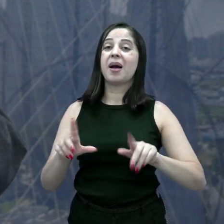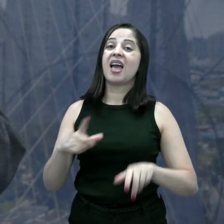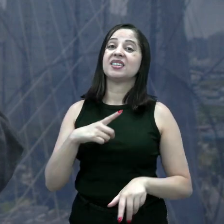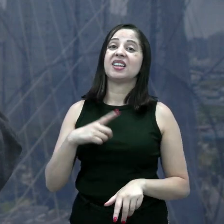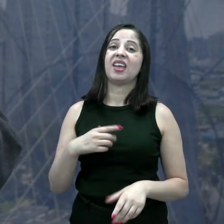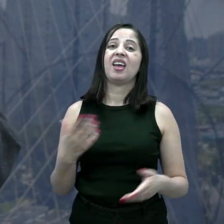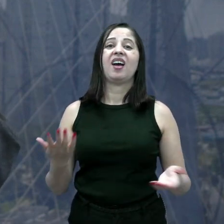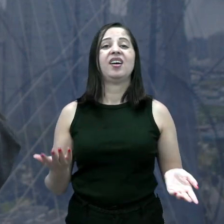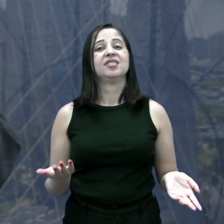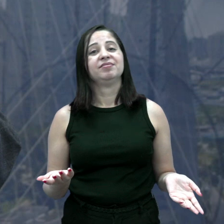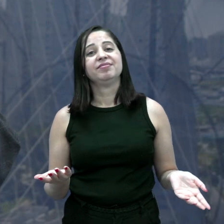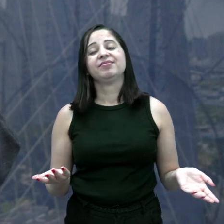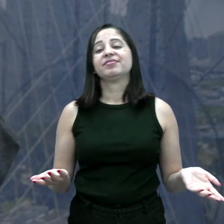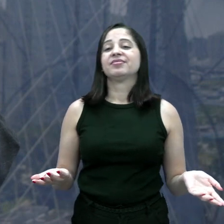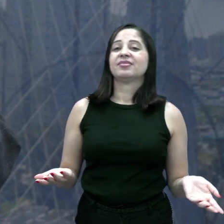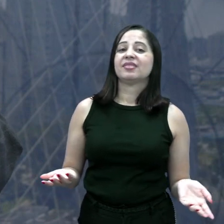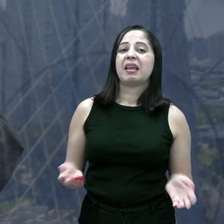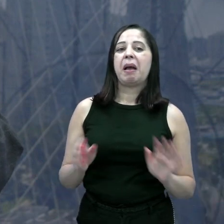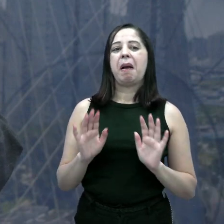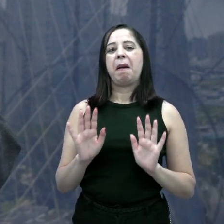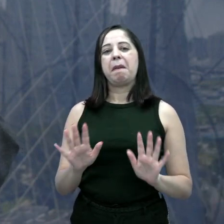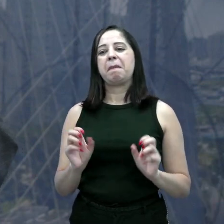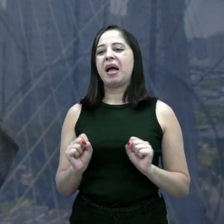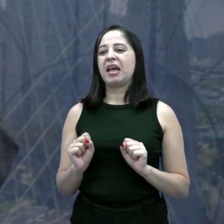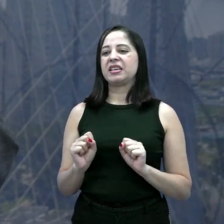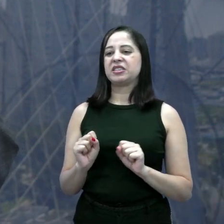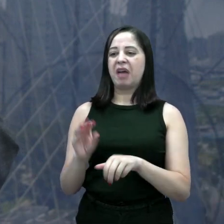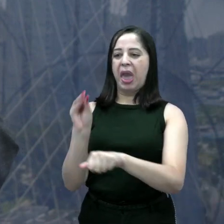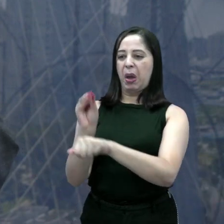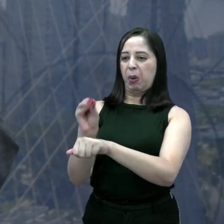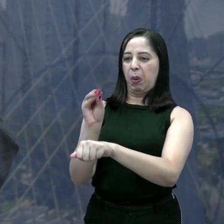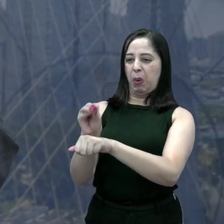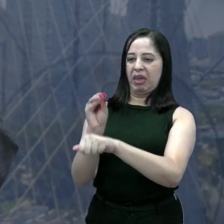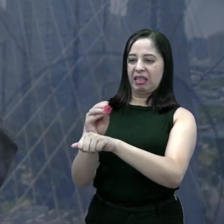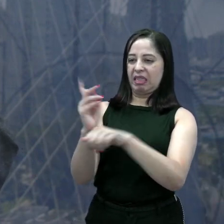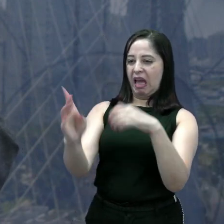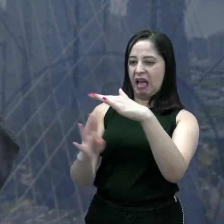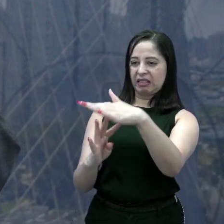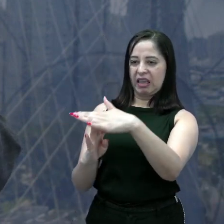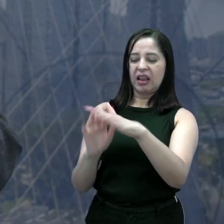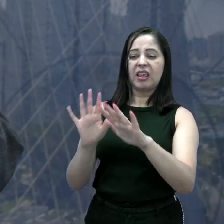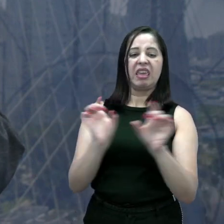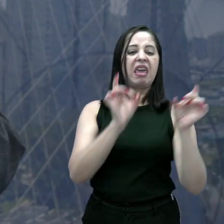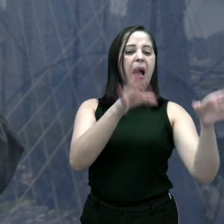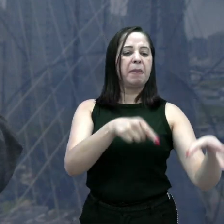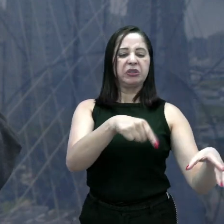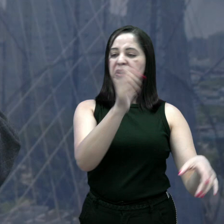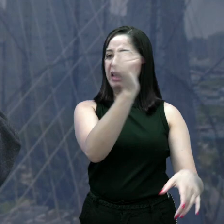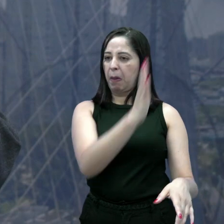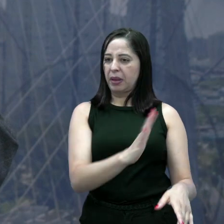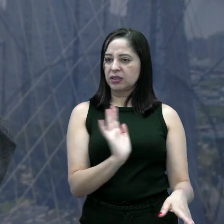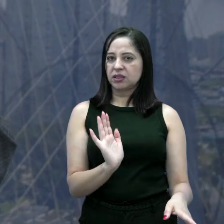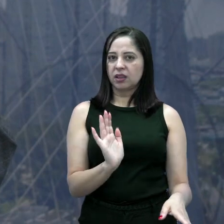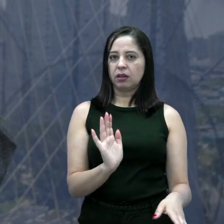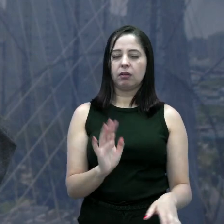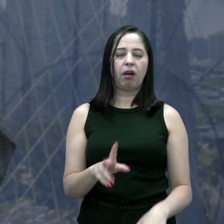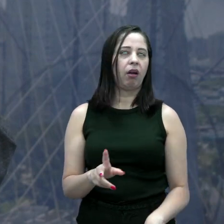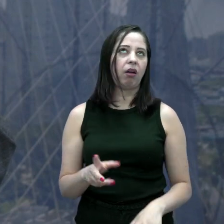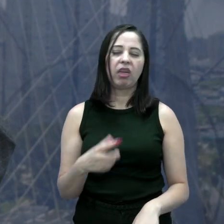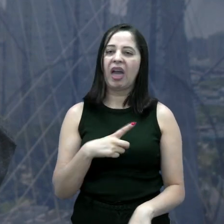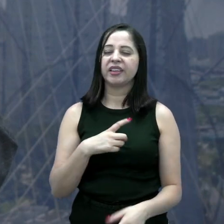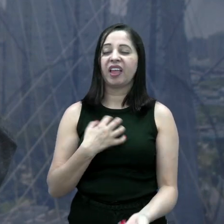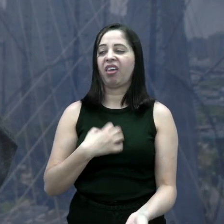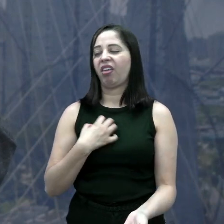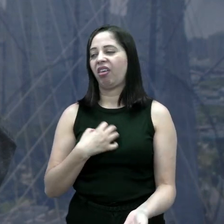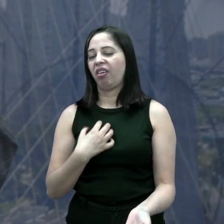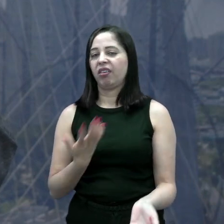mas você está dando amparo para eles e não está dando amparo para os dentro de casa. E a discussão é calorosa, mas